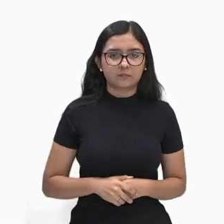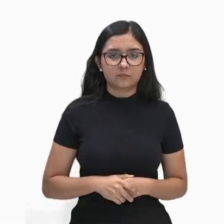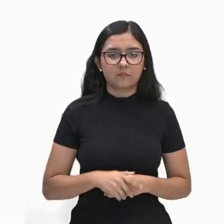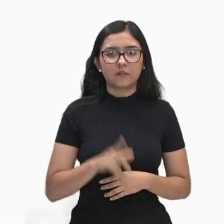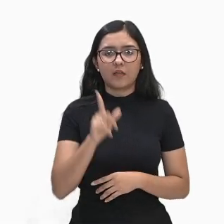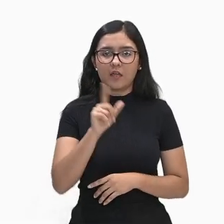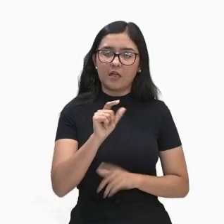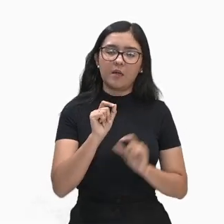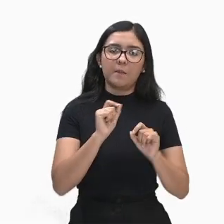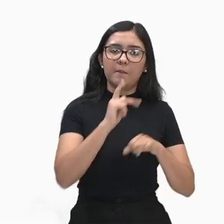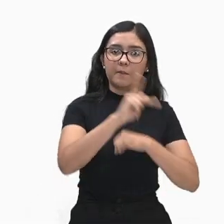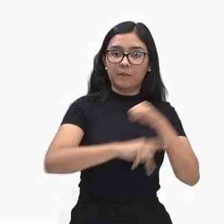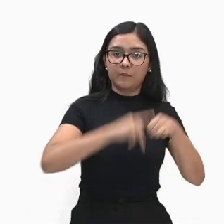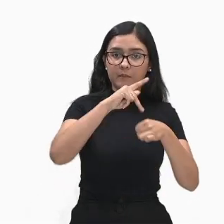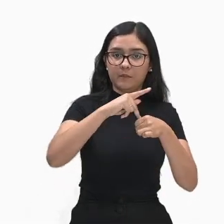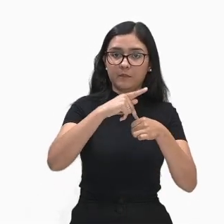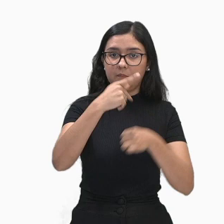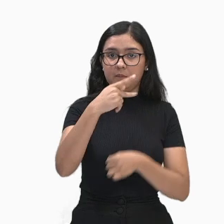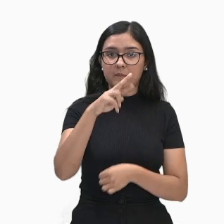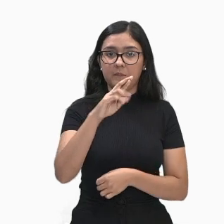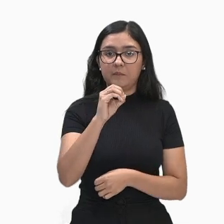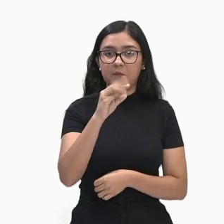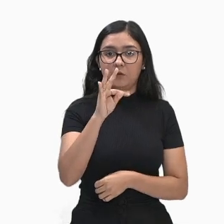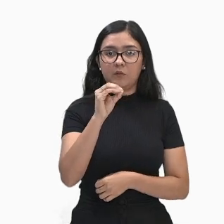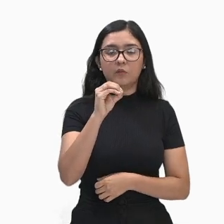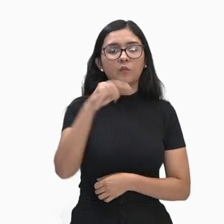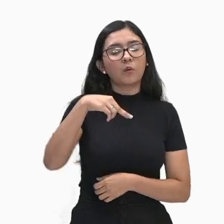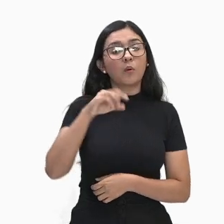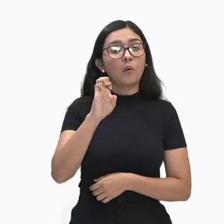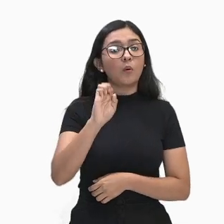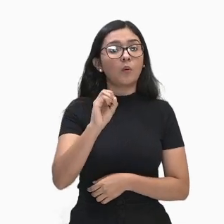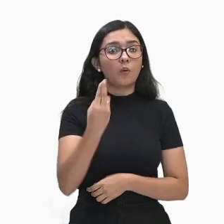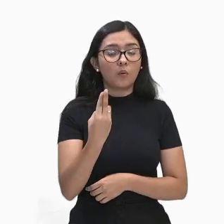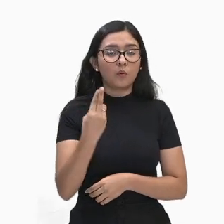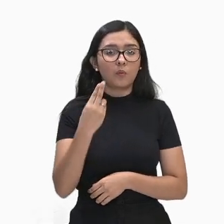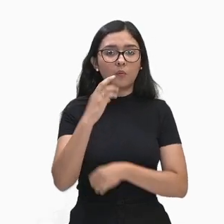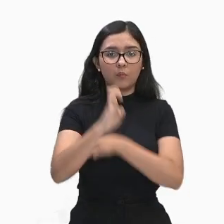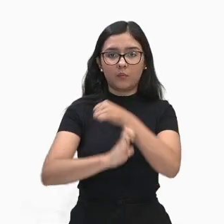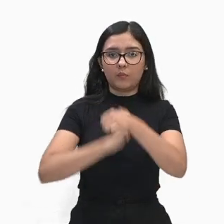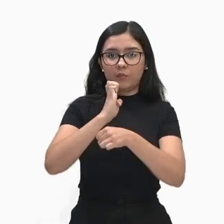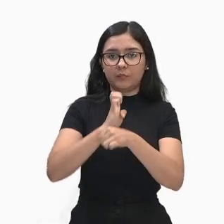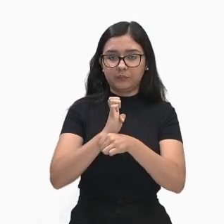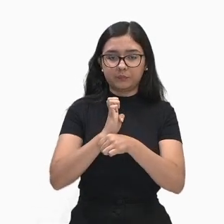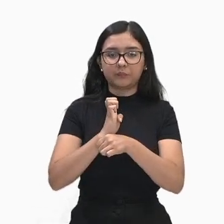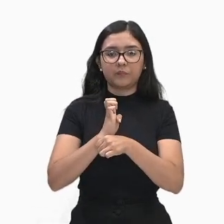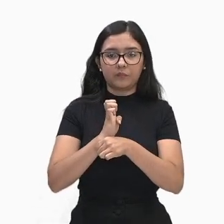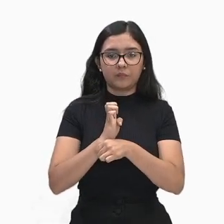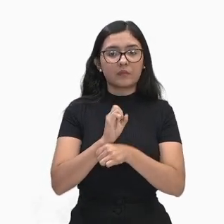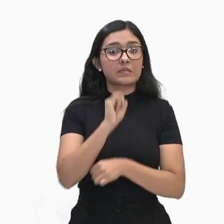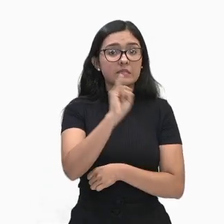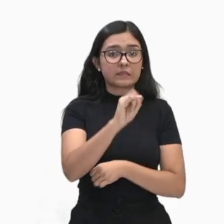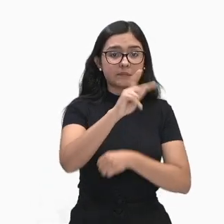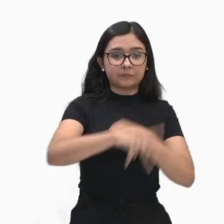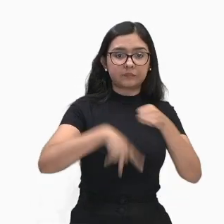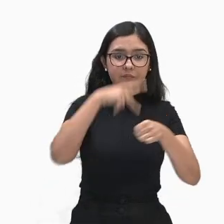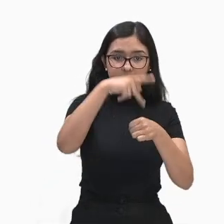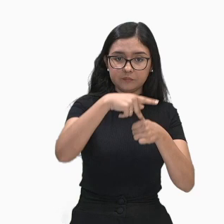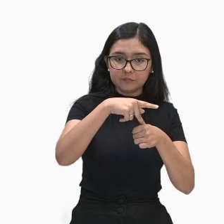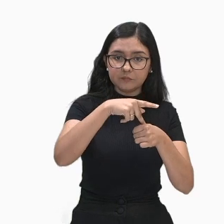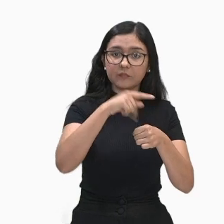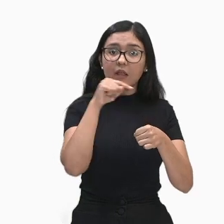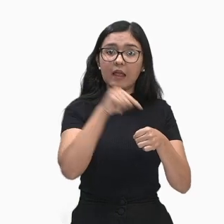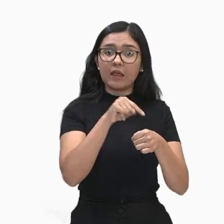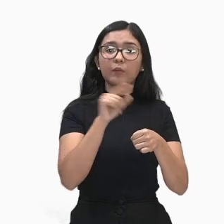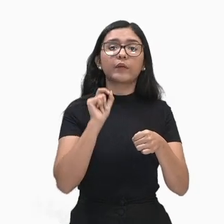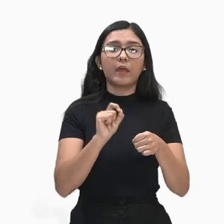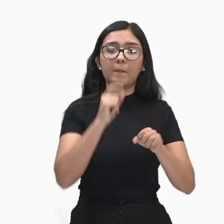serão os prótons ou serão os elétrons. Se esses portadores forem o próton, essa carga é